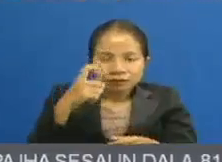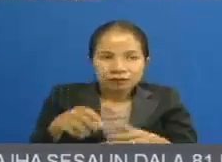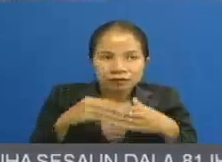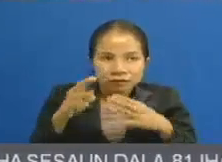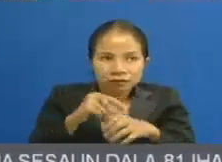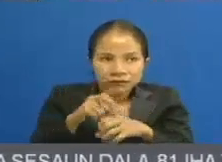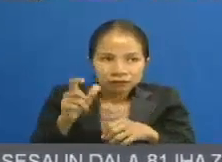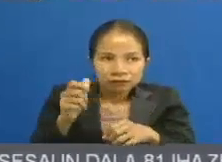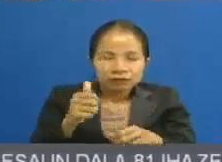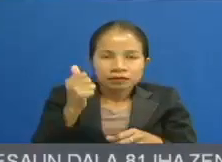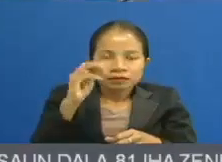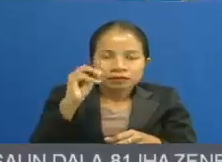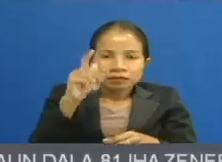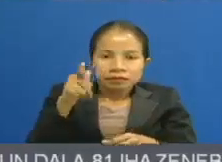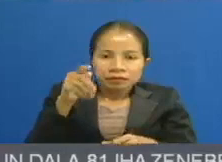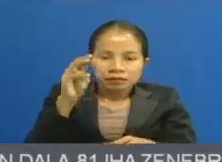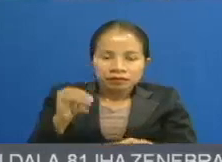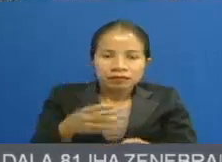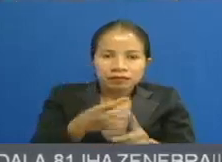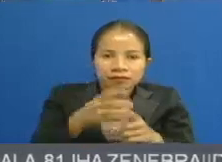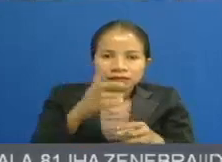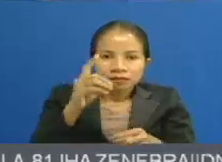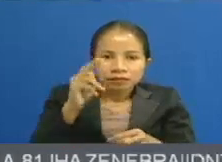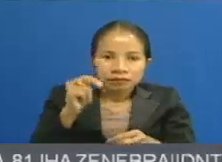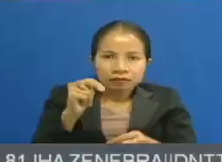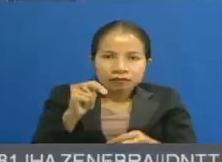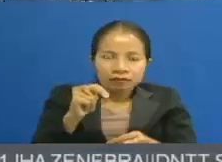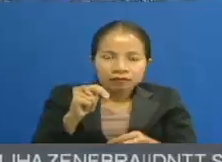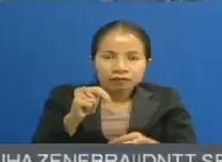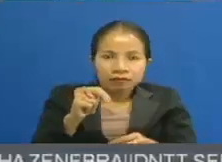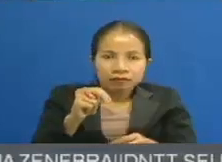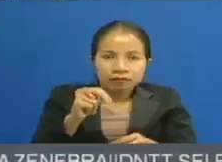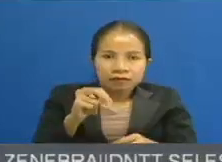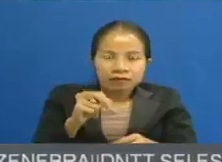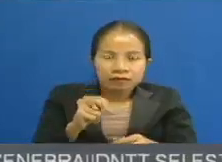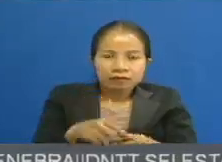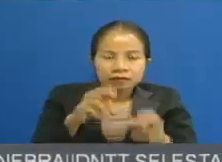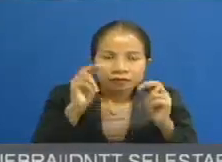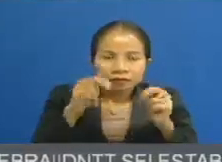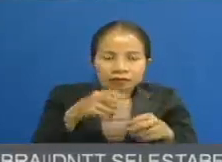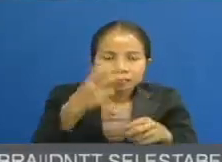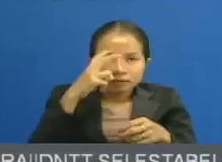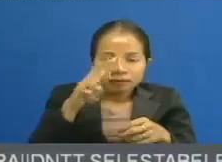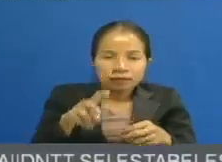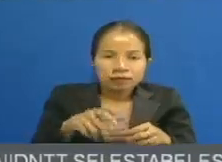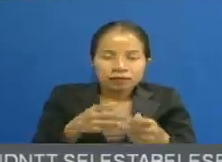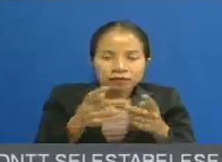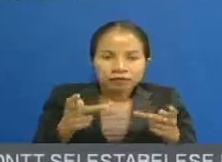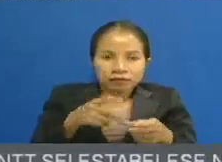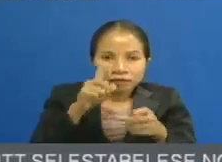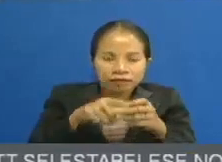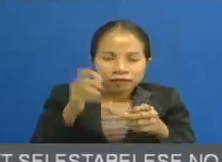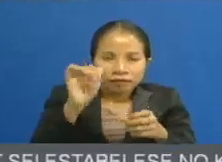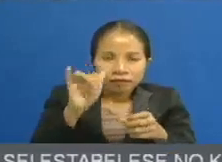Autoridade Nacional Petróleo no Minerais, li russi direção downstream, precisa halo inspeção no controlo ba posto